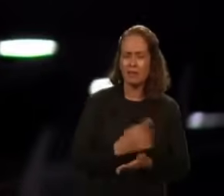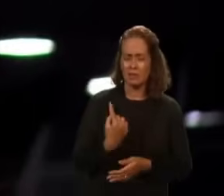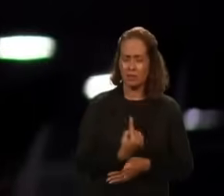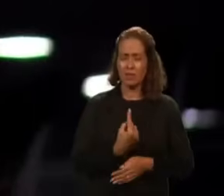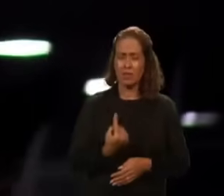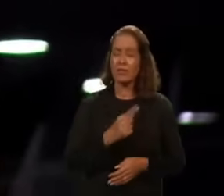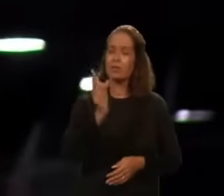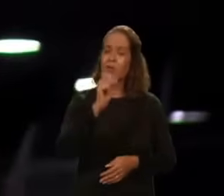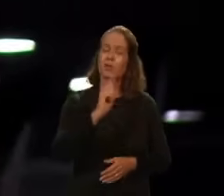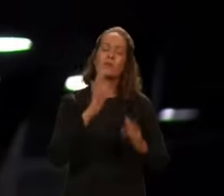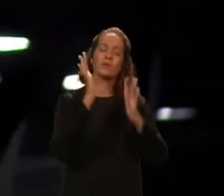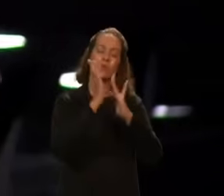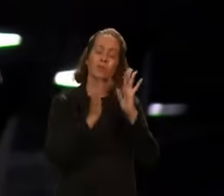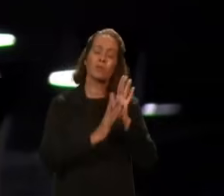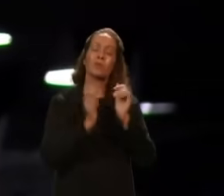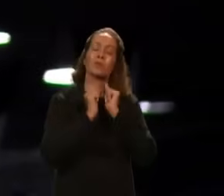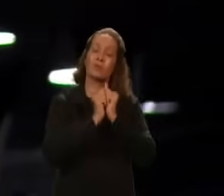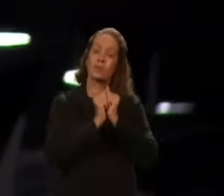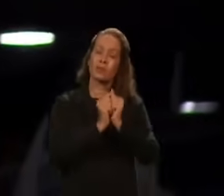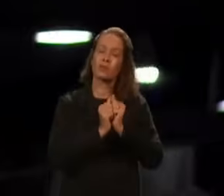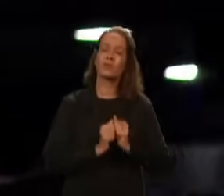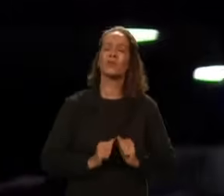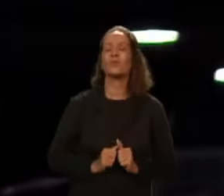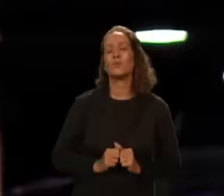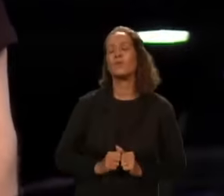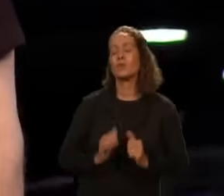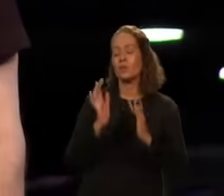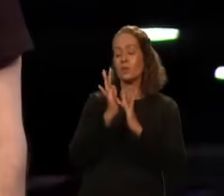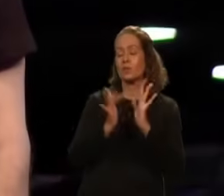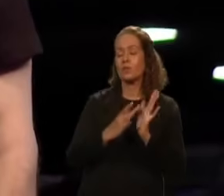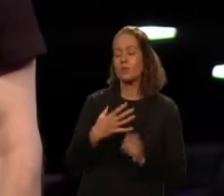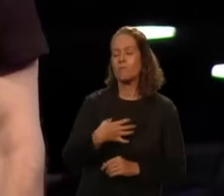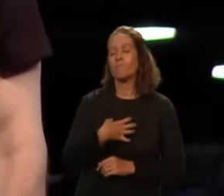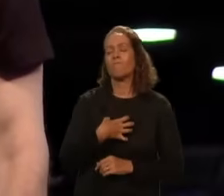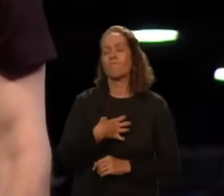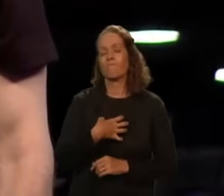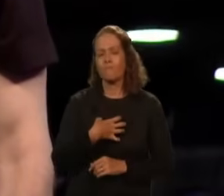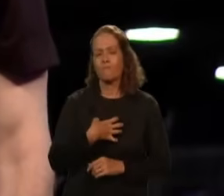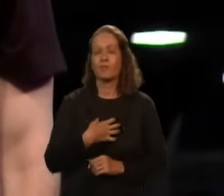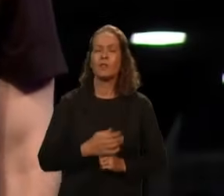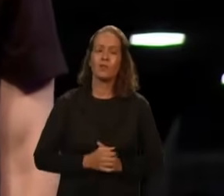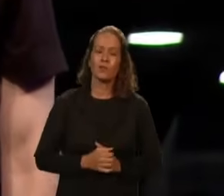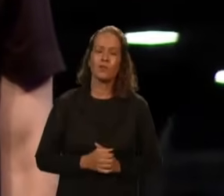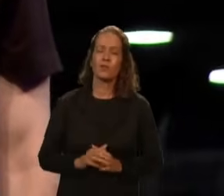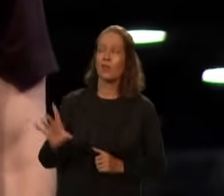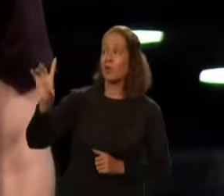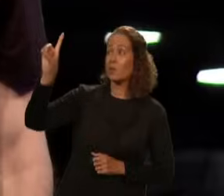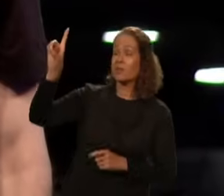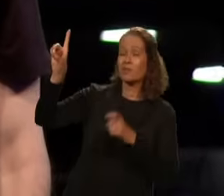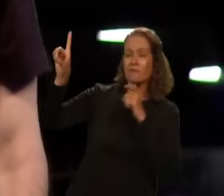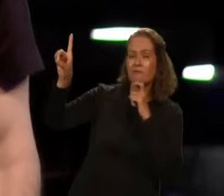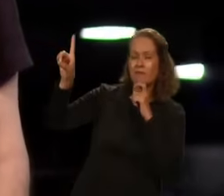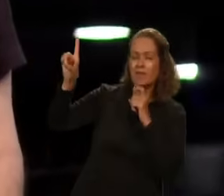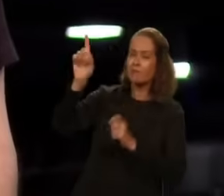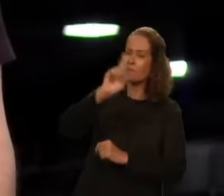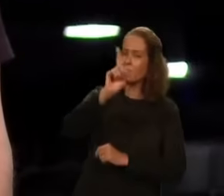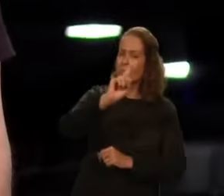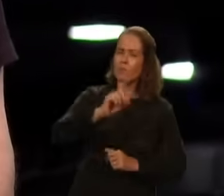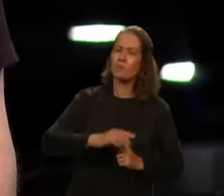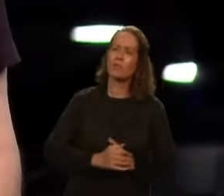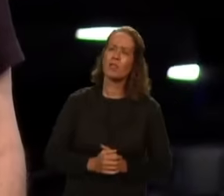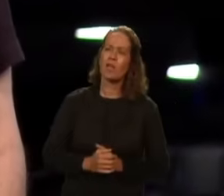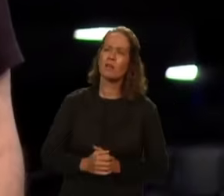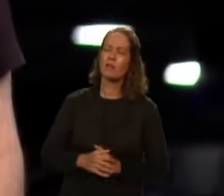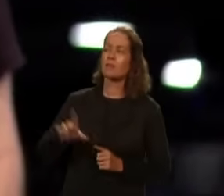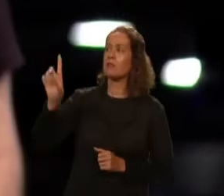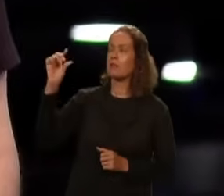conosco. Ele se comove. Não é um Deus frio que falou: ralé, cheguei